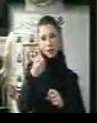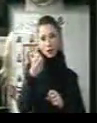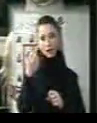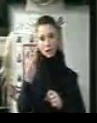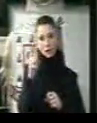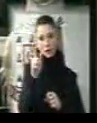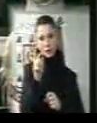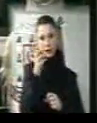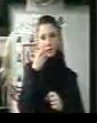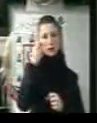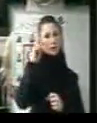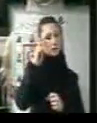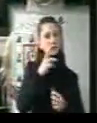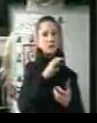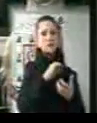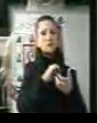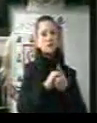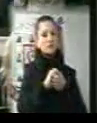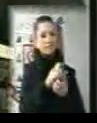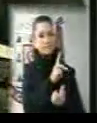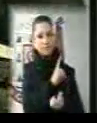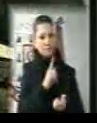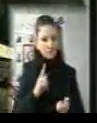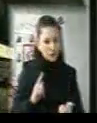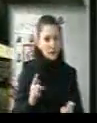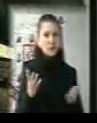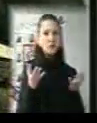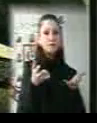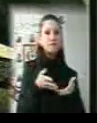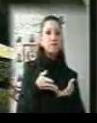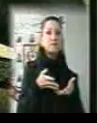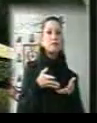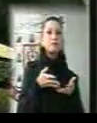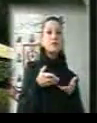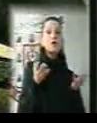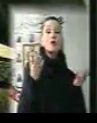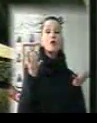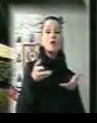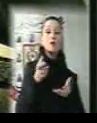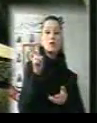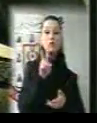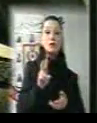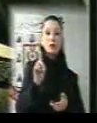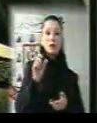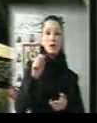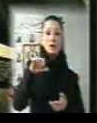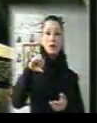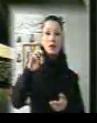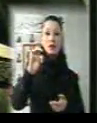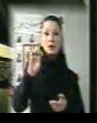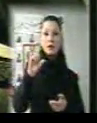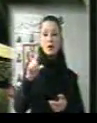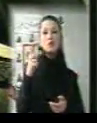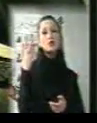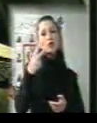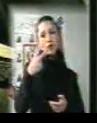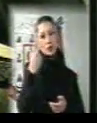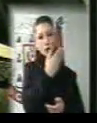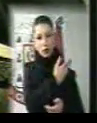276/2015. Excelentíssimo senhor presidente, cumprimento cordialmente e indico o vereador Daniel Freitas para ser o vice-líder do